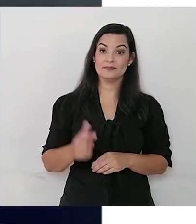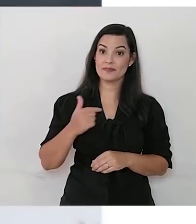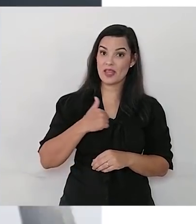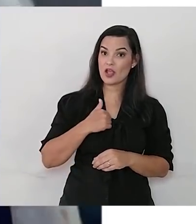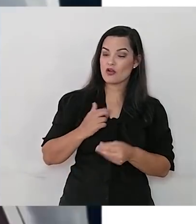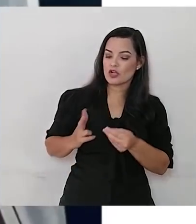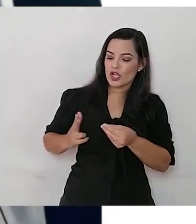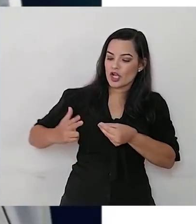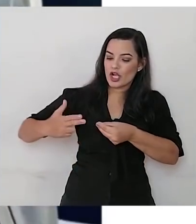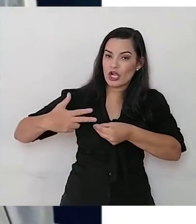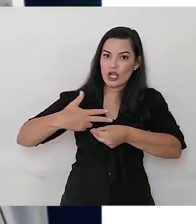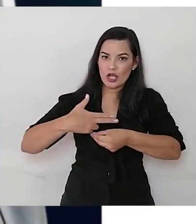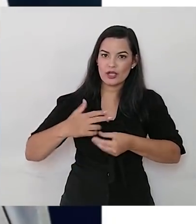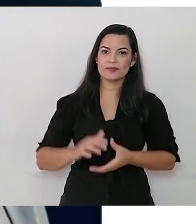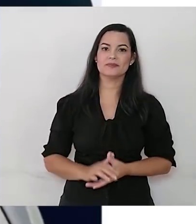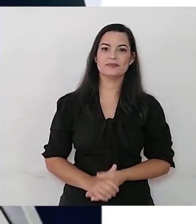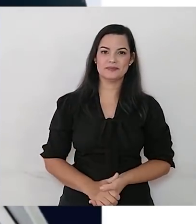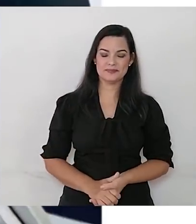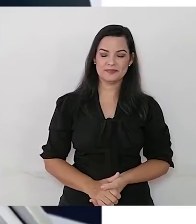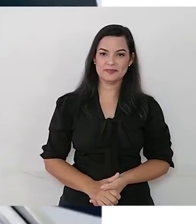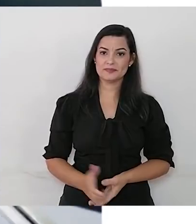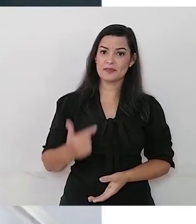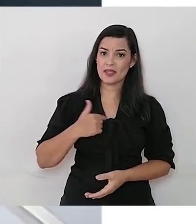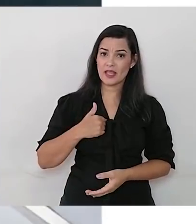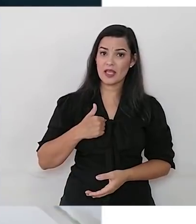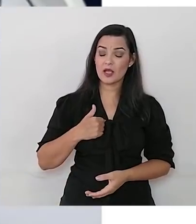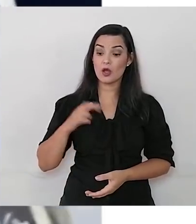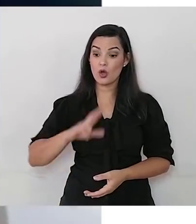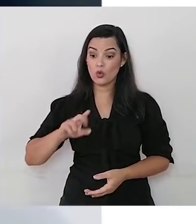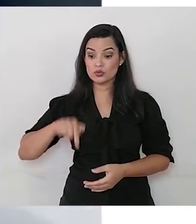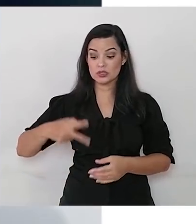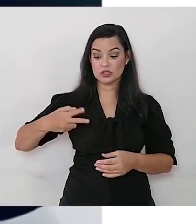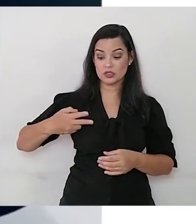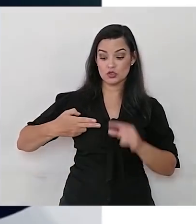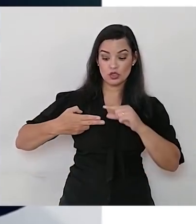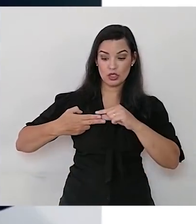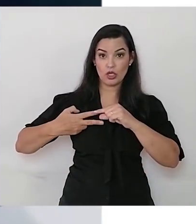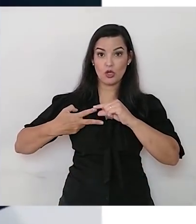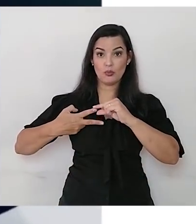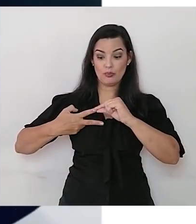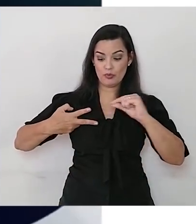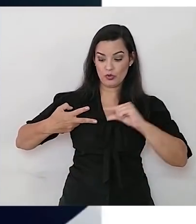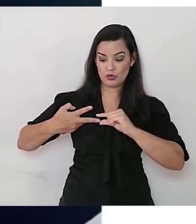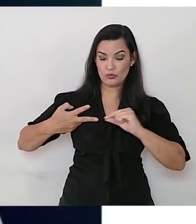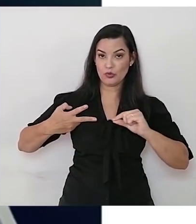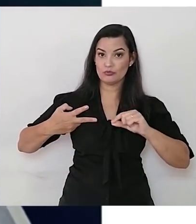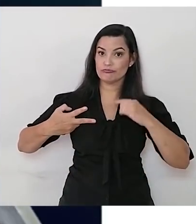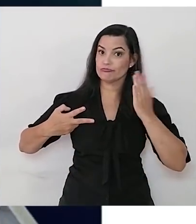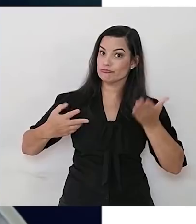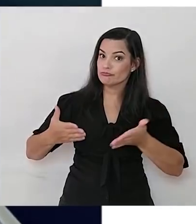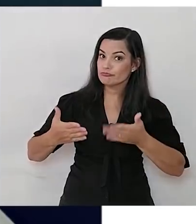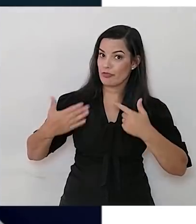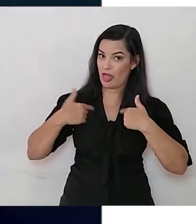Eu vou recortar. Como eu tô mexendo com tesoura de ponta, eu vou pedir pra vocês tomarem